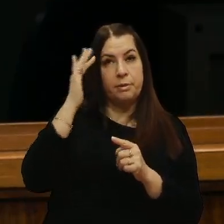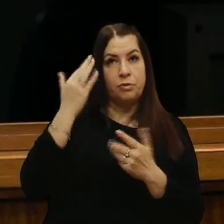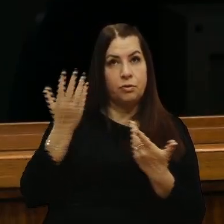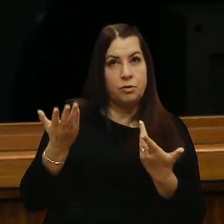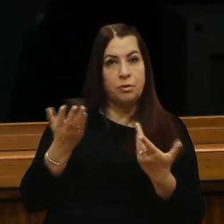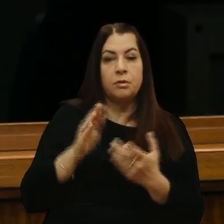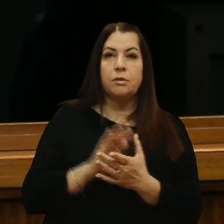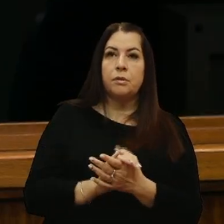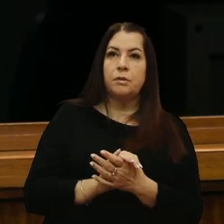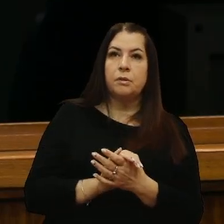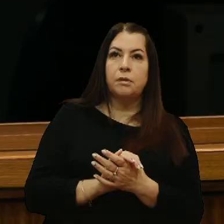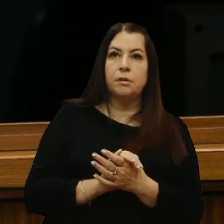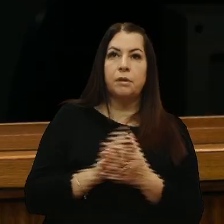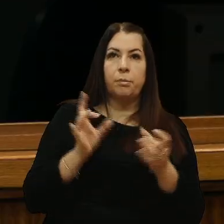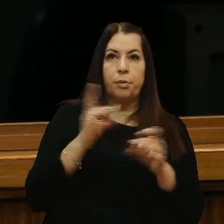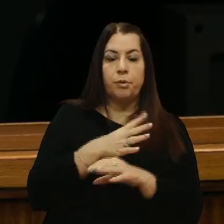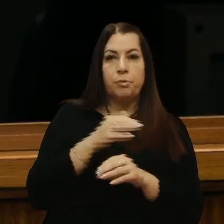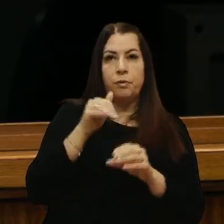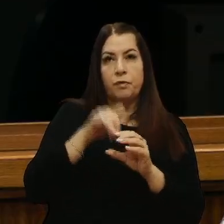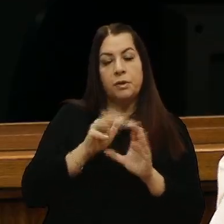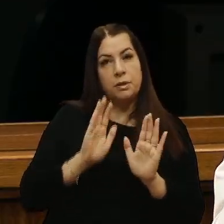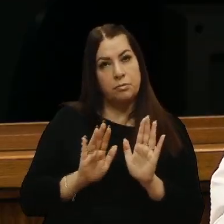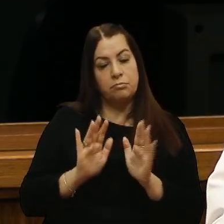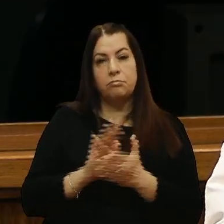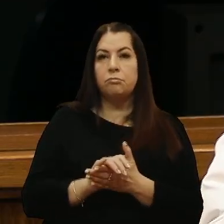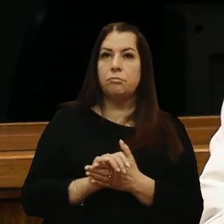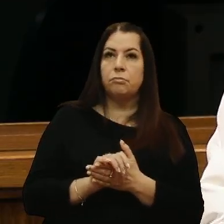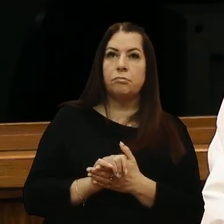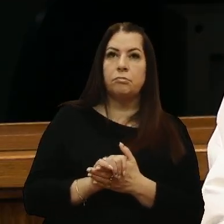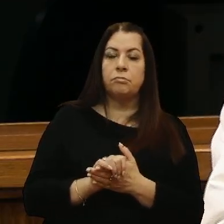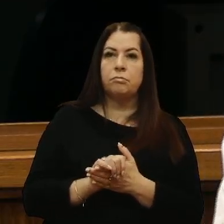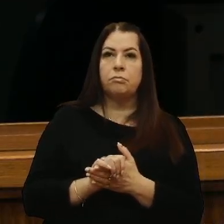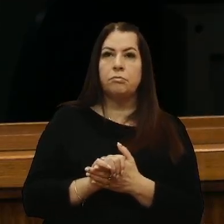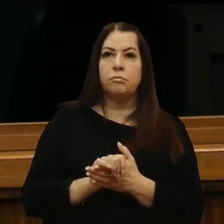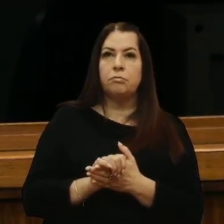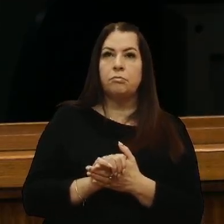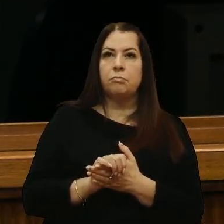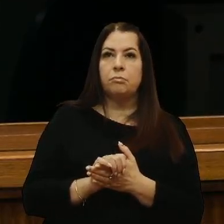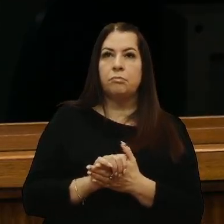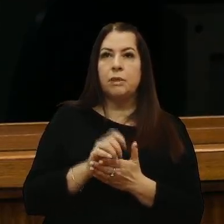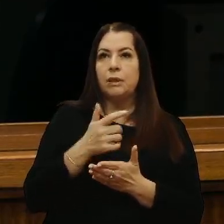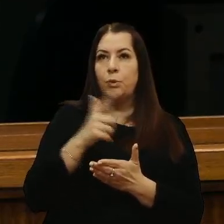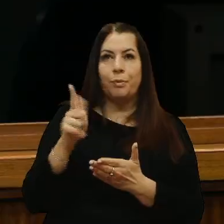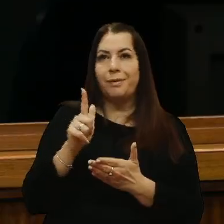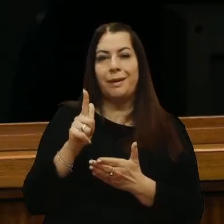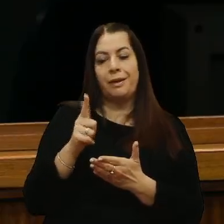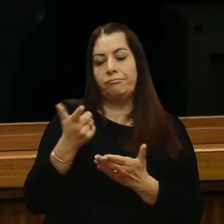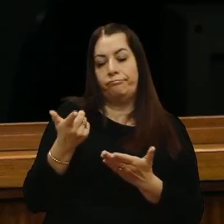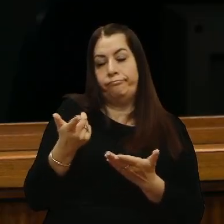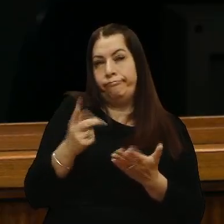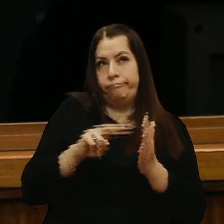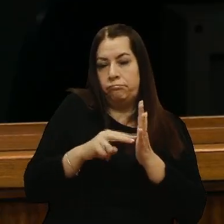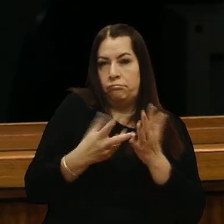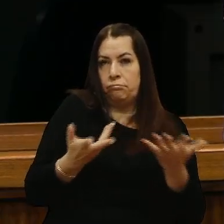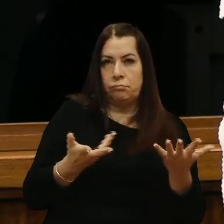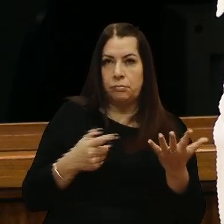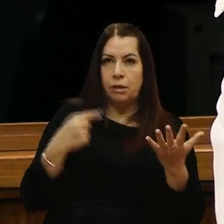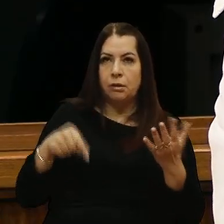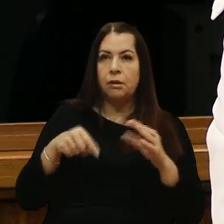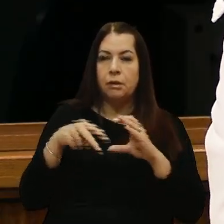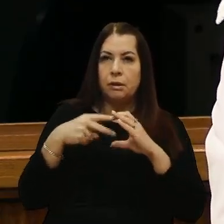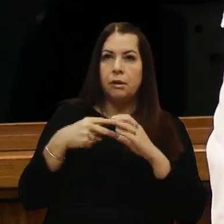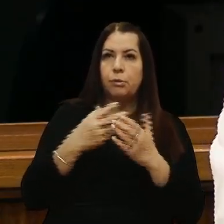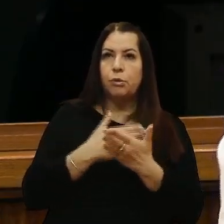imagina-se que está pronto para votação. Então, nesse sentido, não tem sentido a gente aqui na